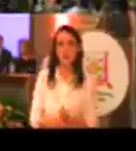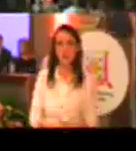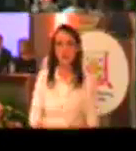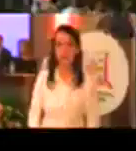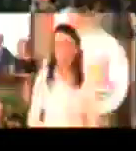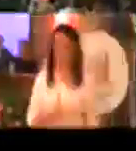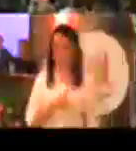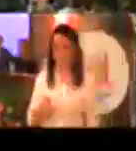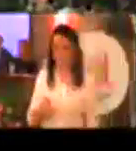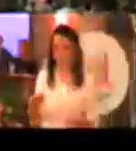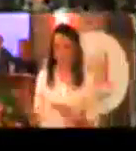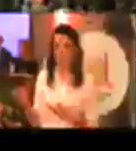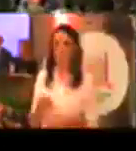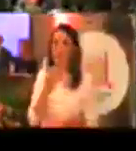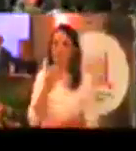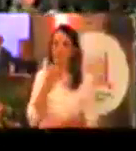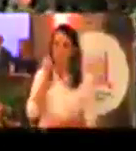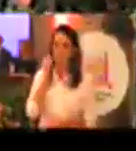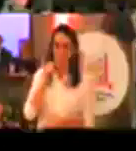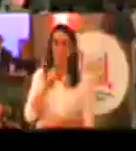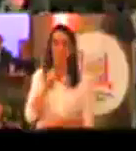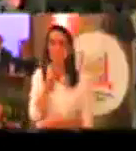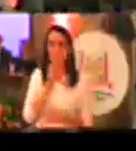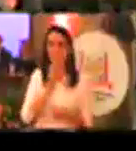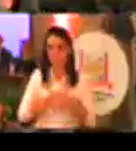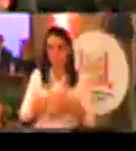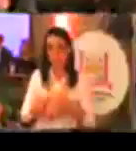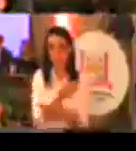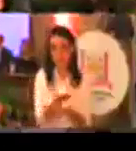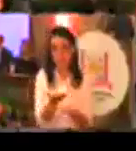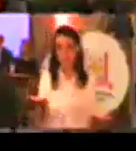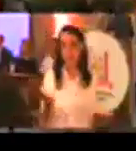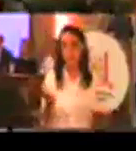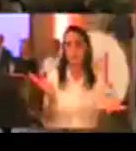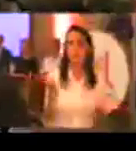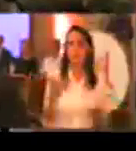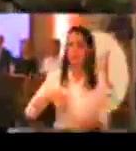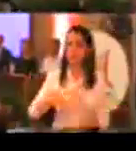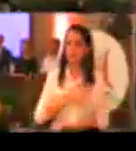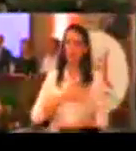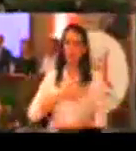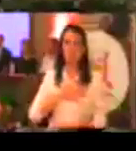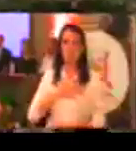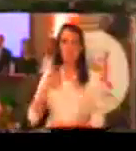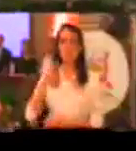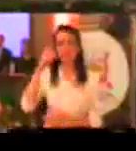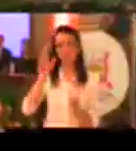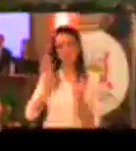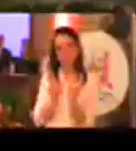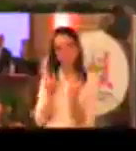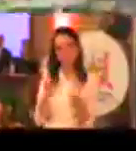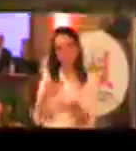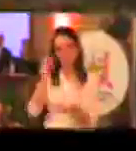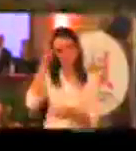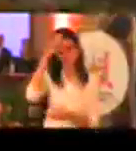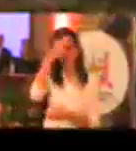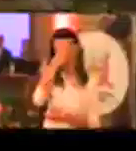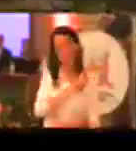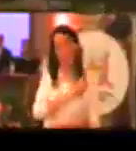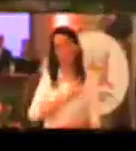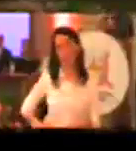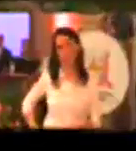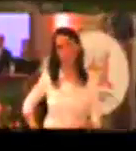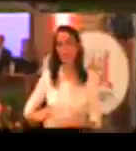gentileza, presidente. Uma boa noite a todos e a todas. É com grande prazer que a Câmara Municipal de Criciúma recebe cada